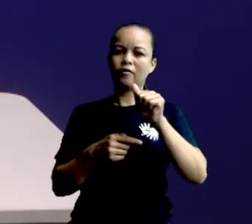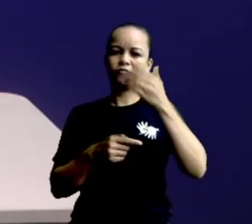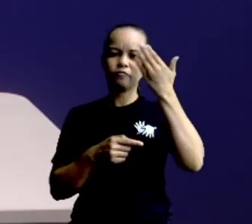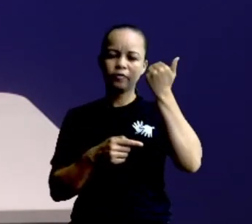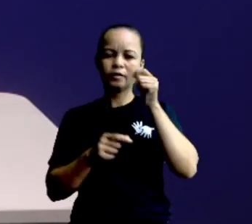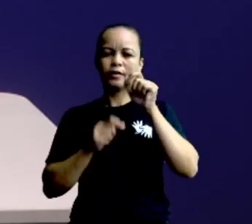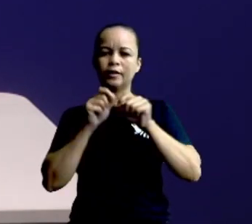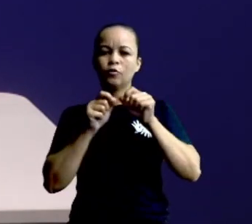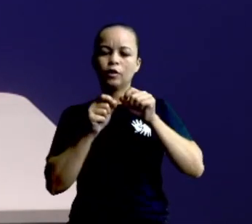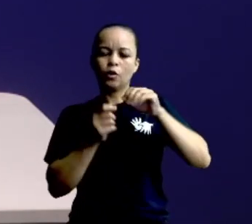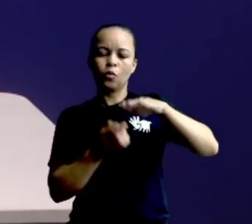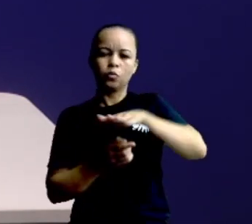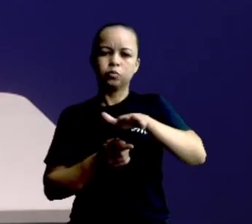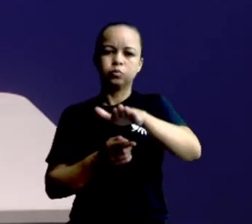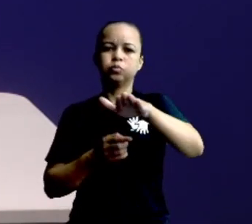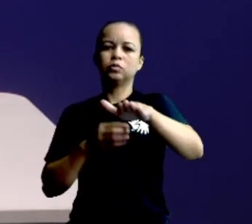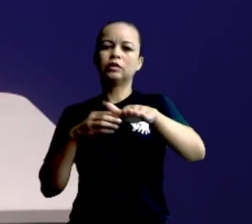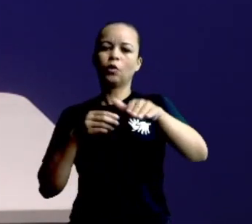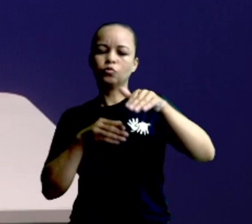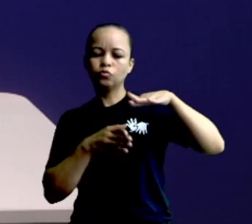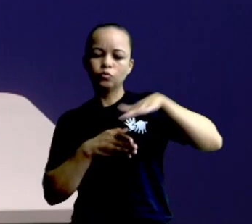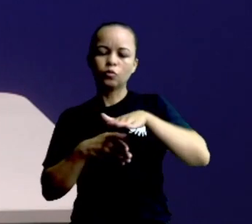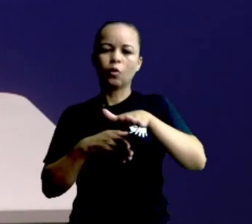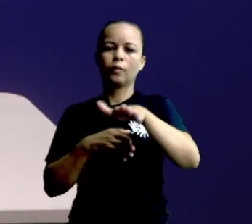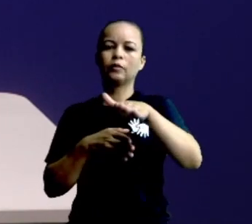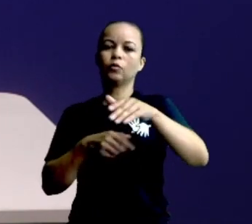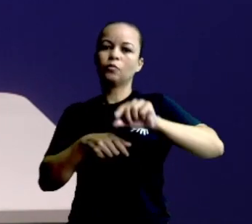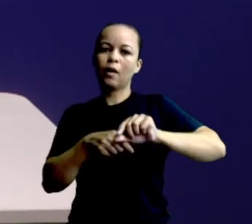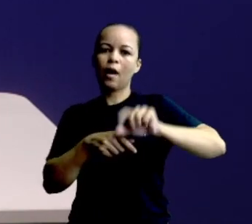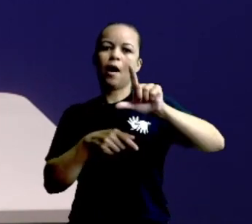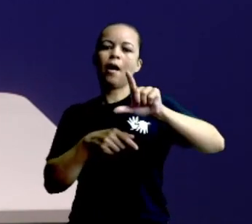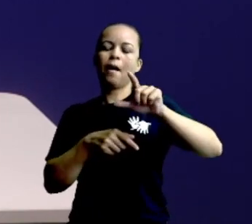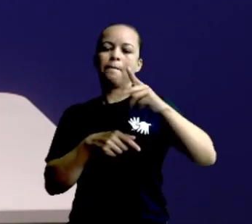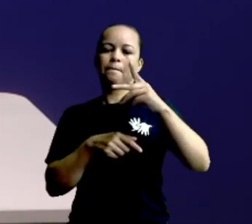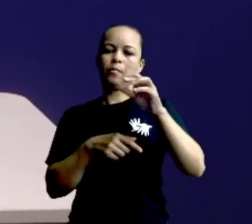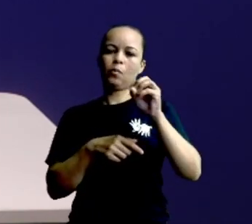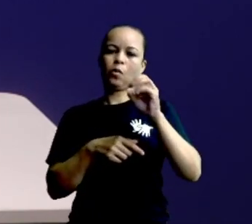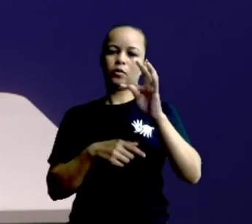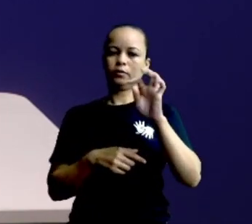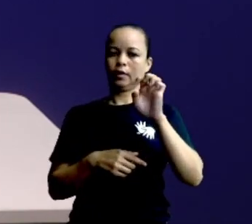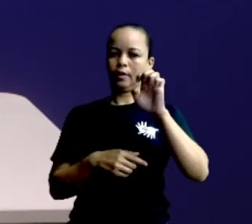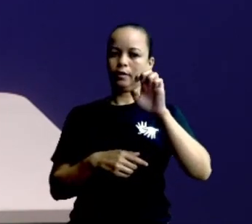deslocamento. Então, quanto maior for a potência, tá?